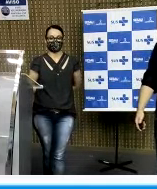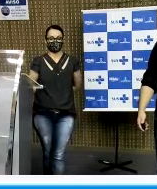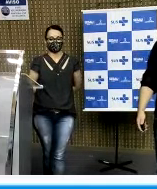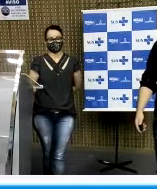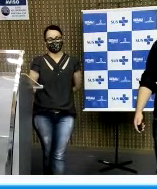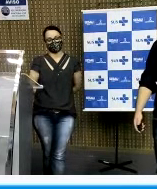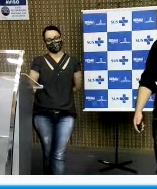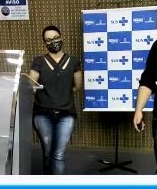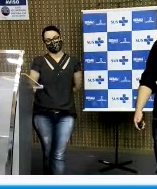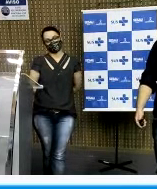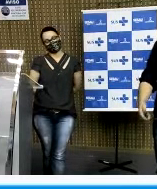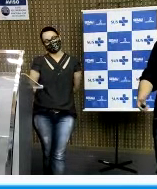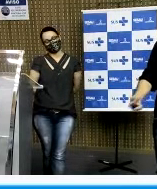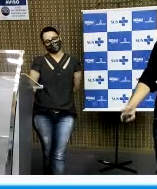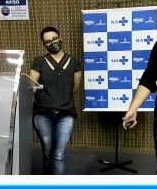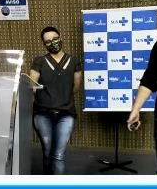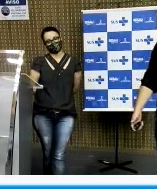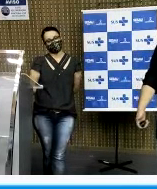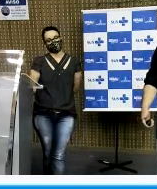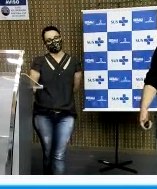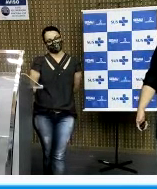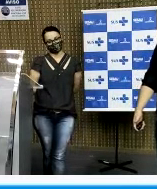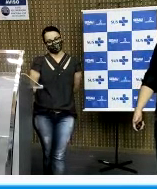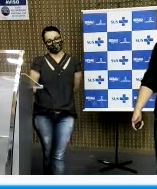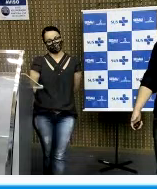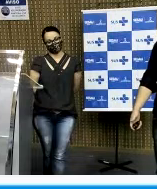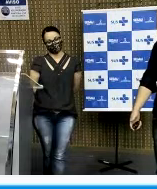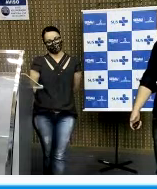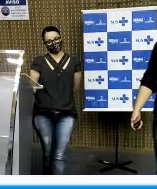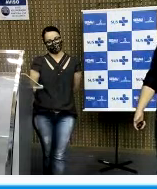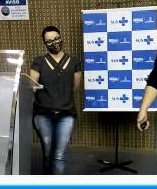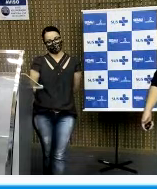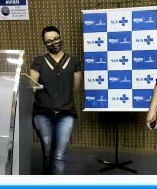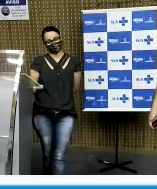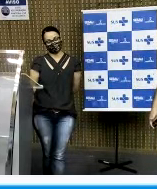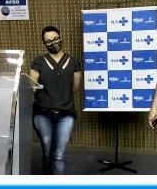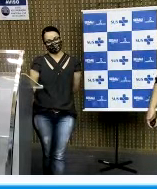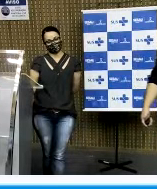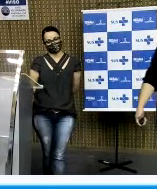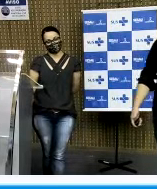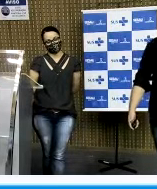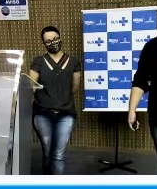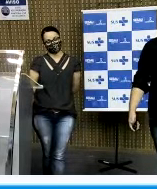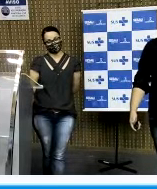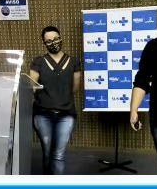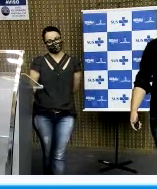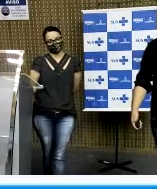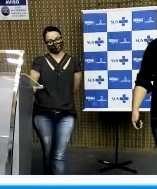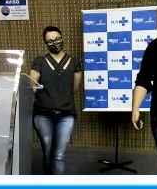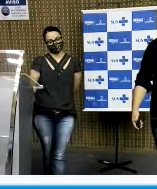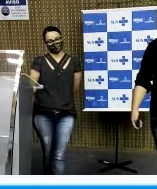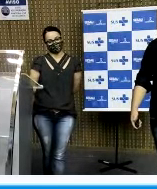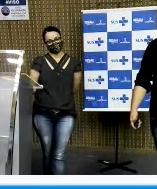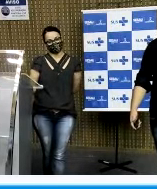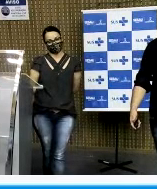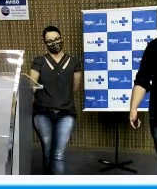com 1.793. A tendência de aumento com a retomada das atividades, tá? Destaca-se a taxa de